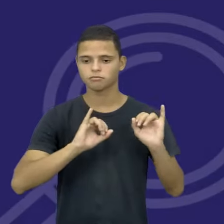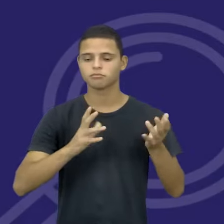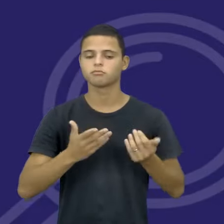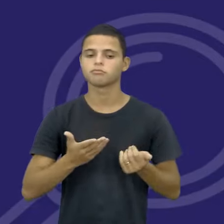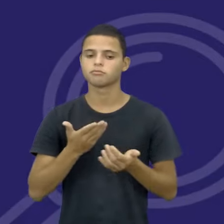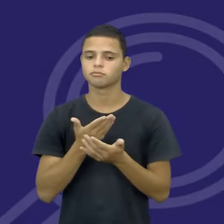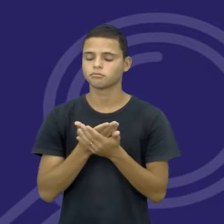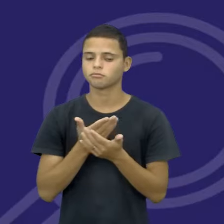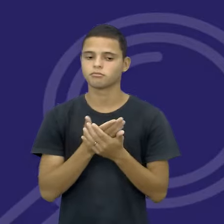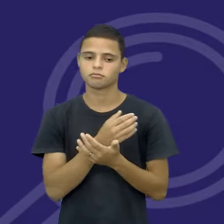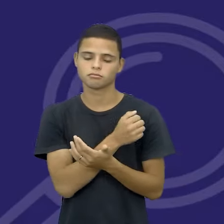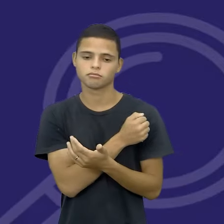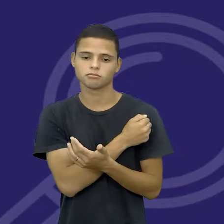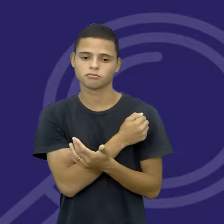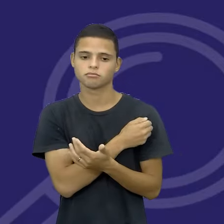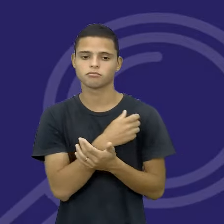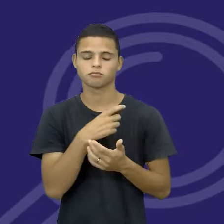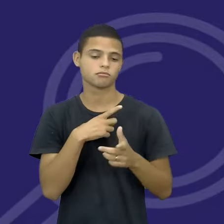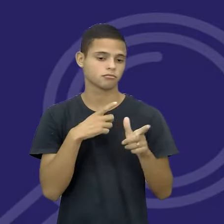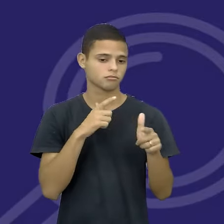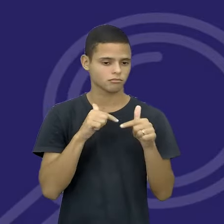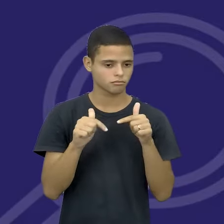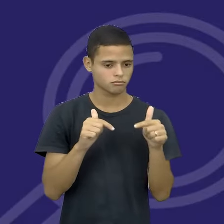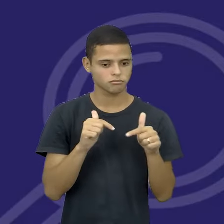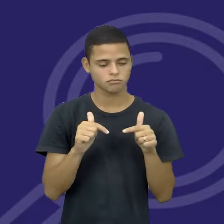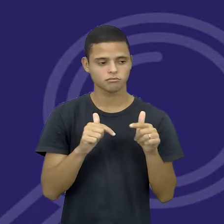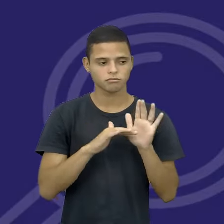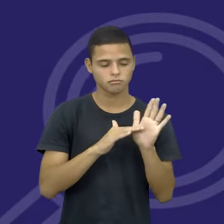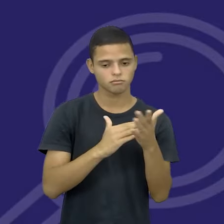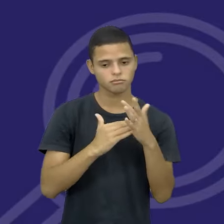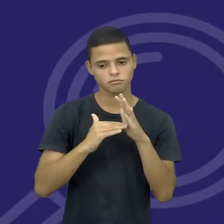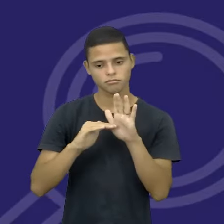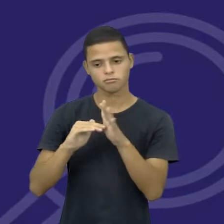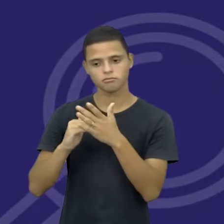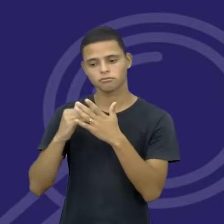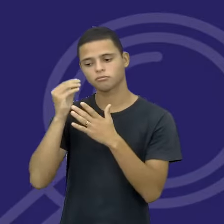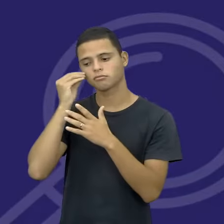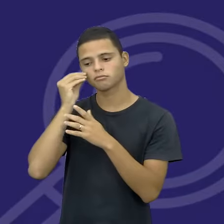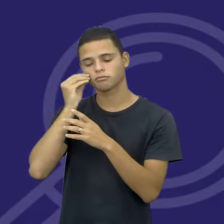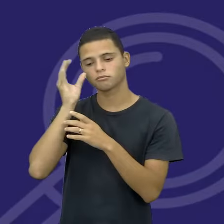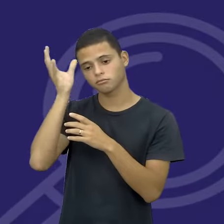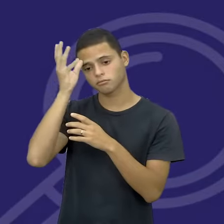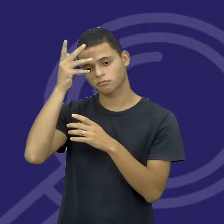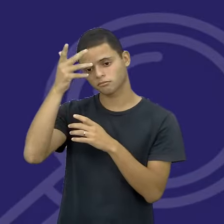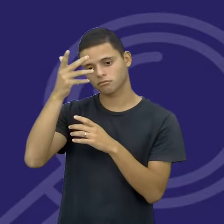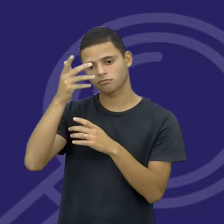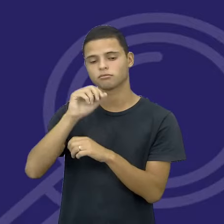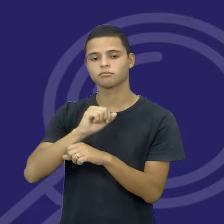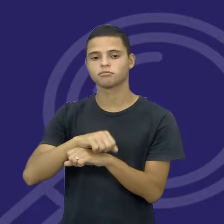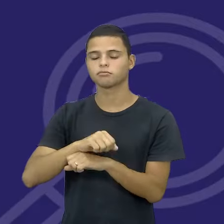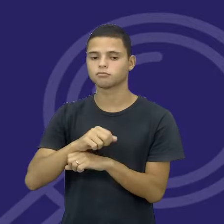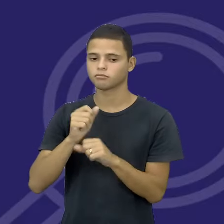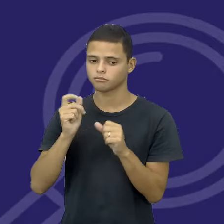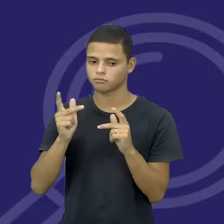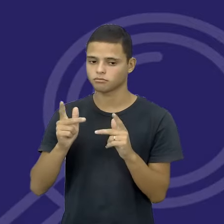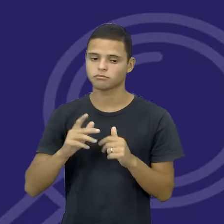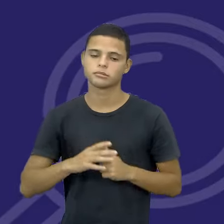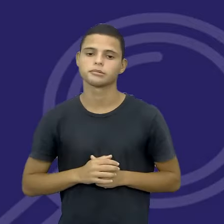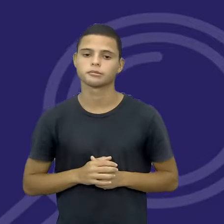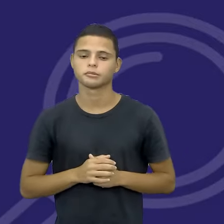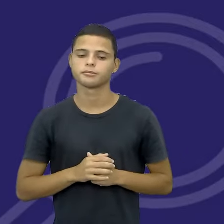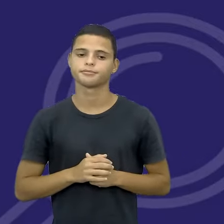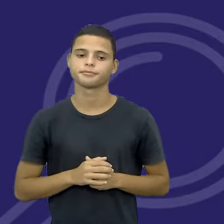seus grupos, em um trabalho cooperativo e colaborativo, buscam resolver, tá? Acho